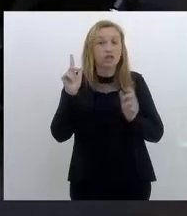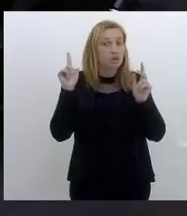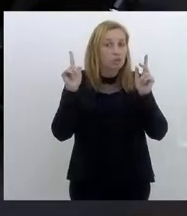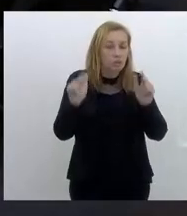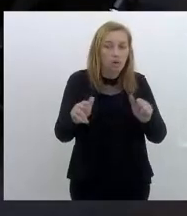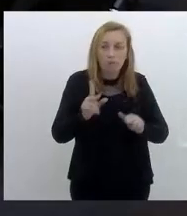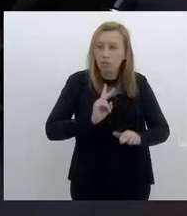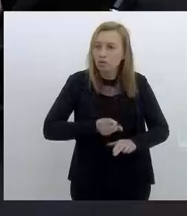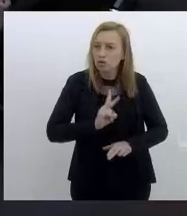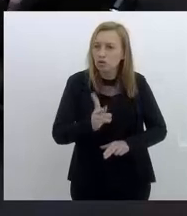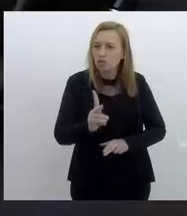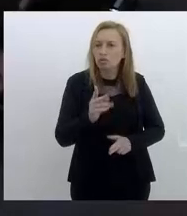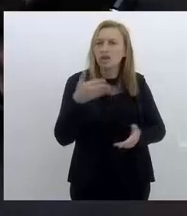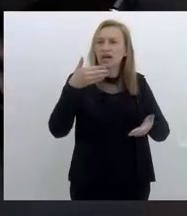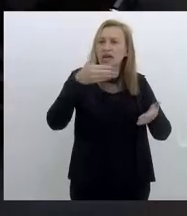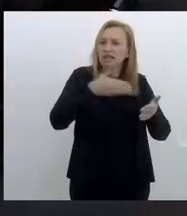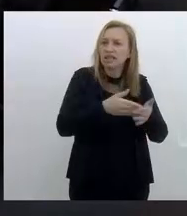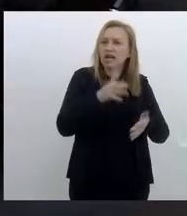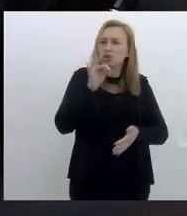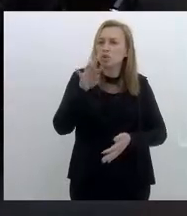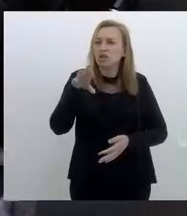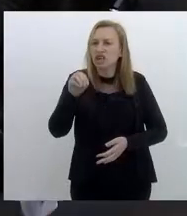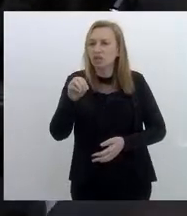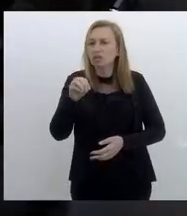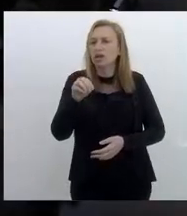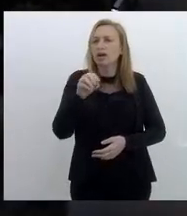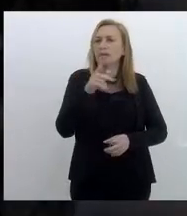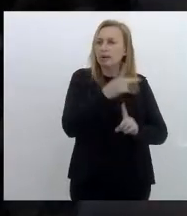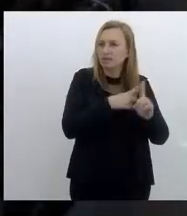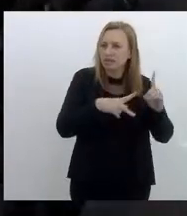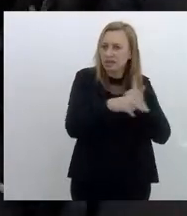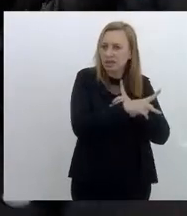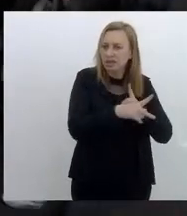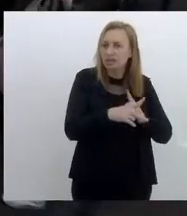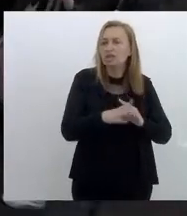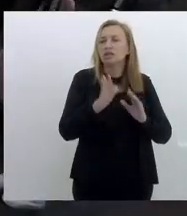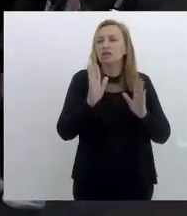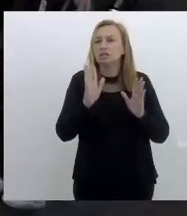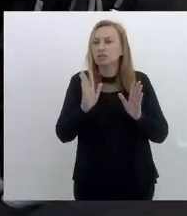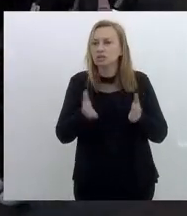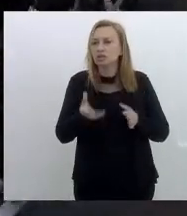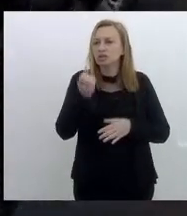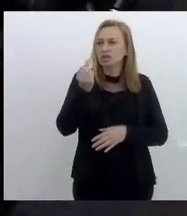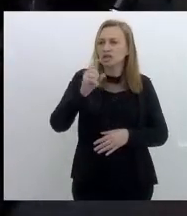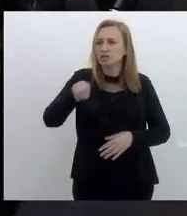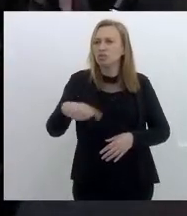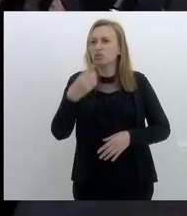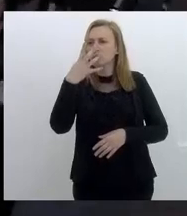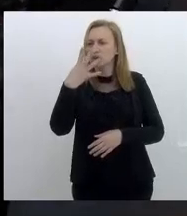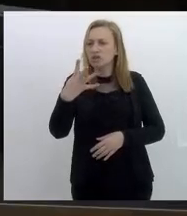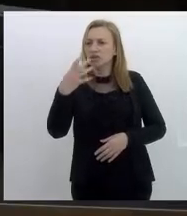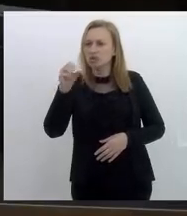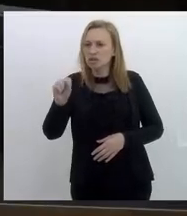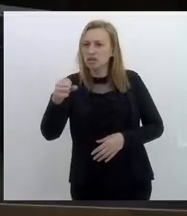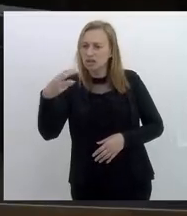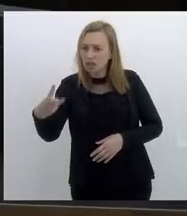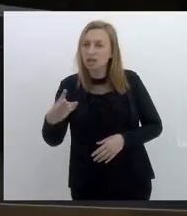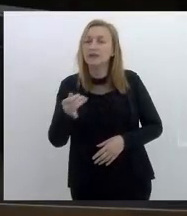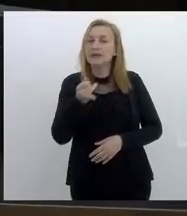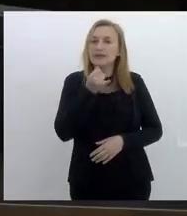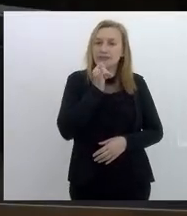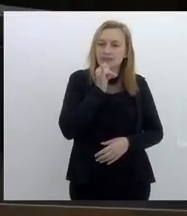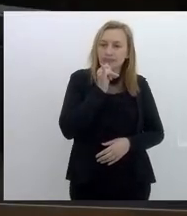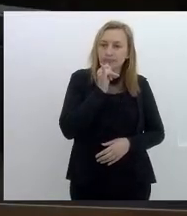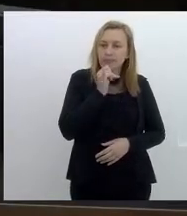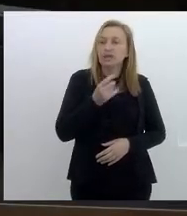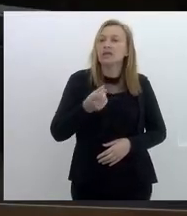até o teto da Previdência que hoje é 6.433 por